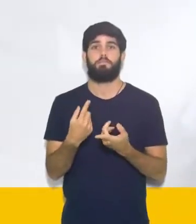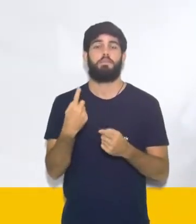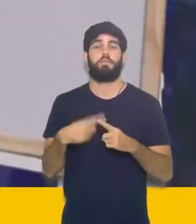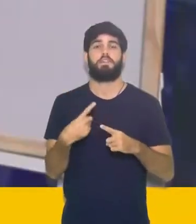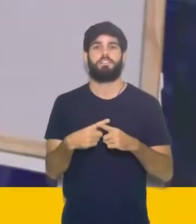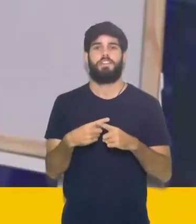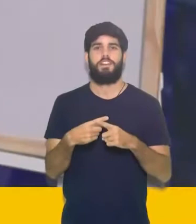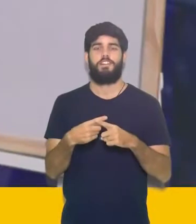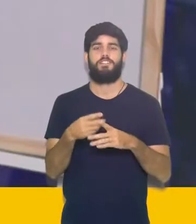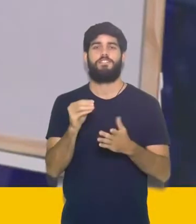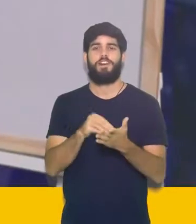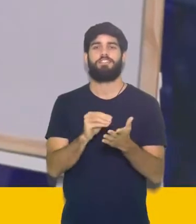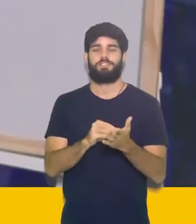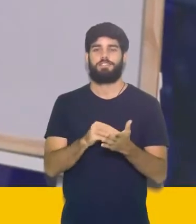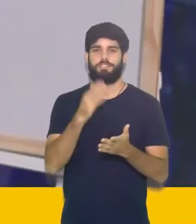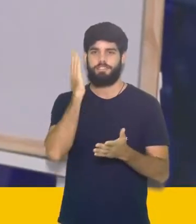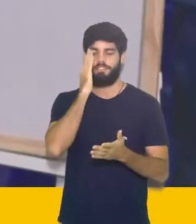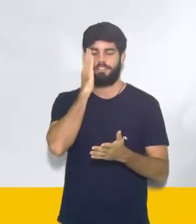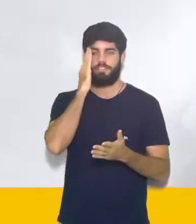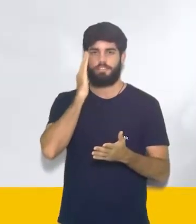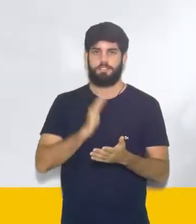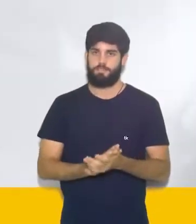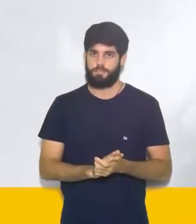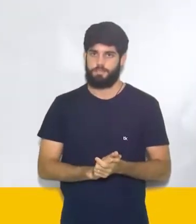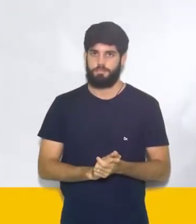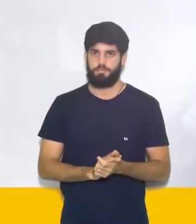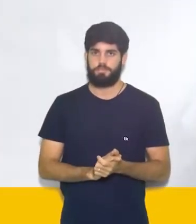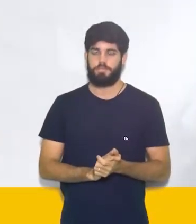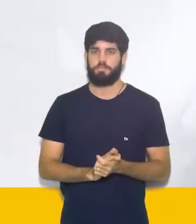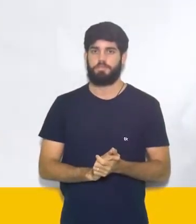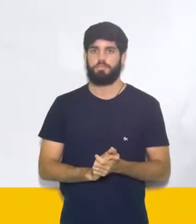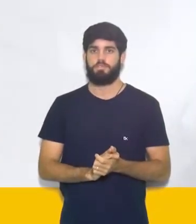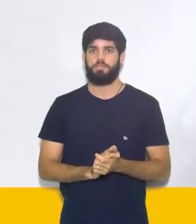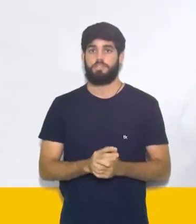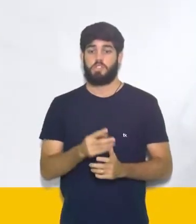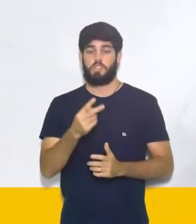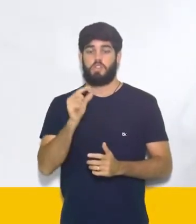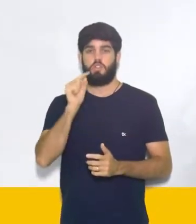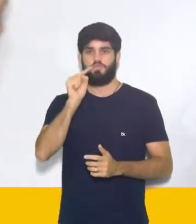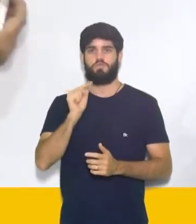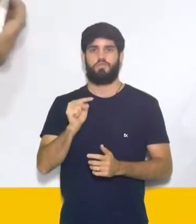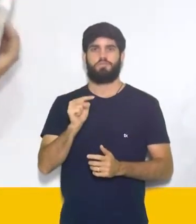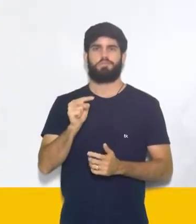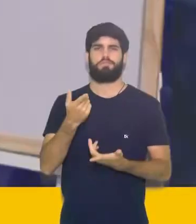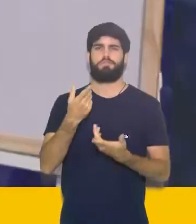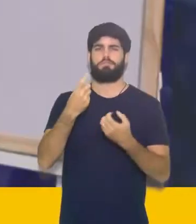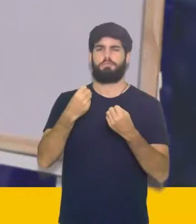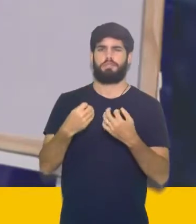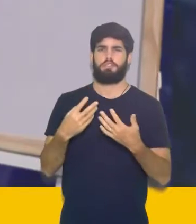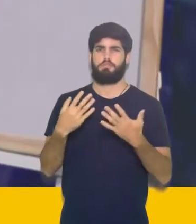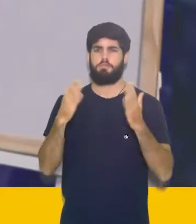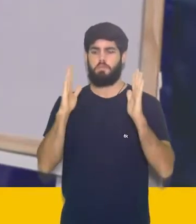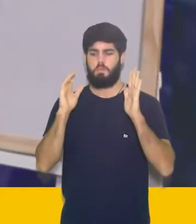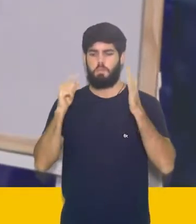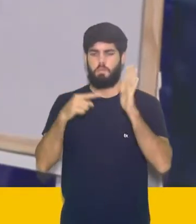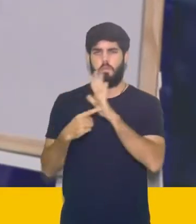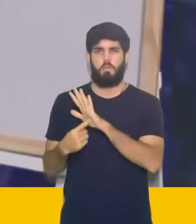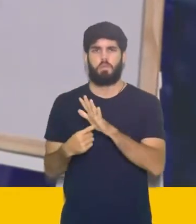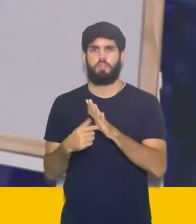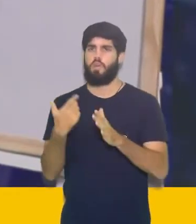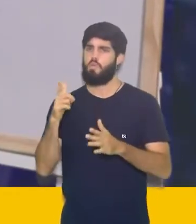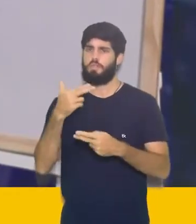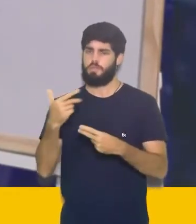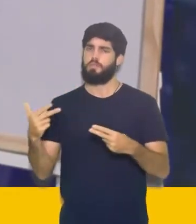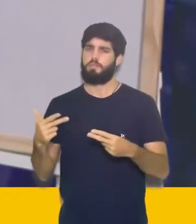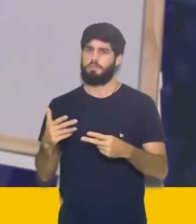aqui o vazamento. Entendeu? Aí, isso aqui, 2 pontos, é para citações, para chamar a atenção.